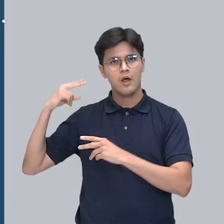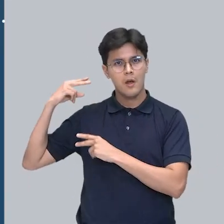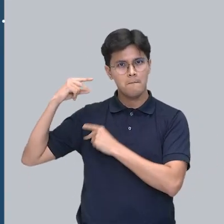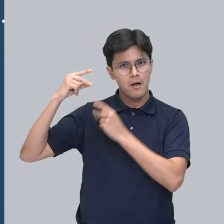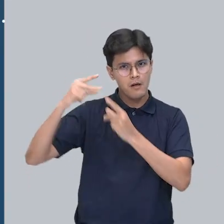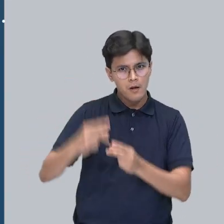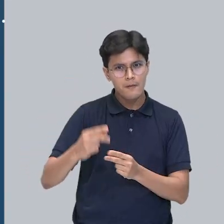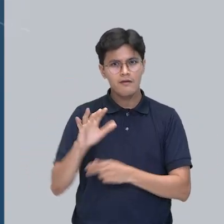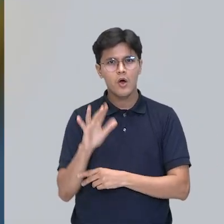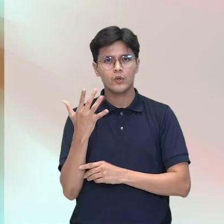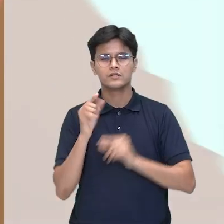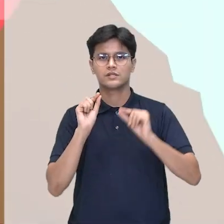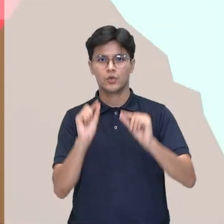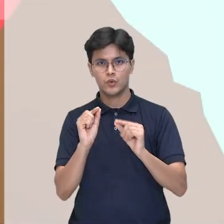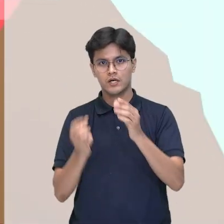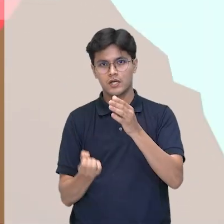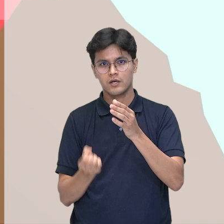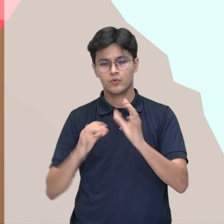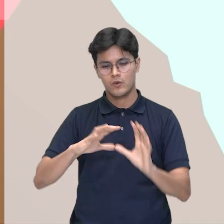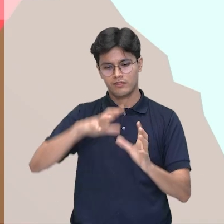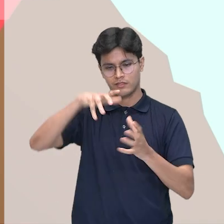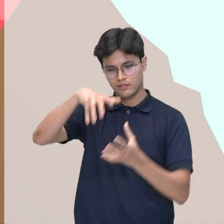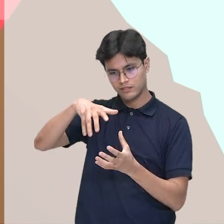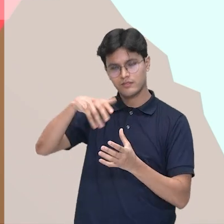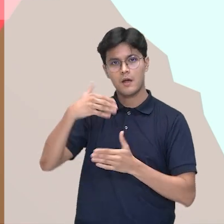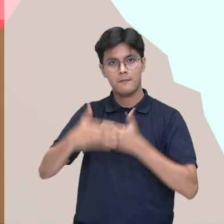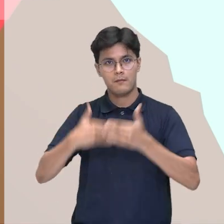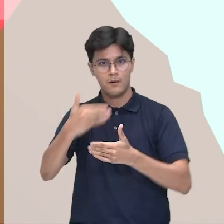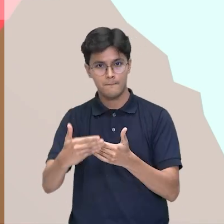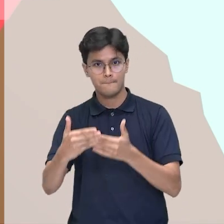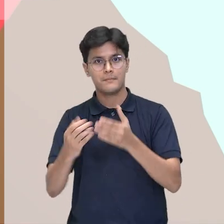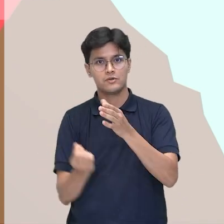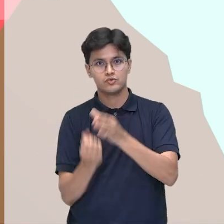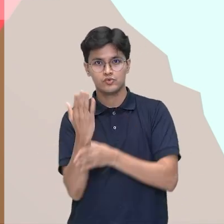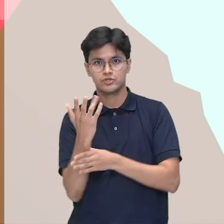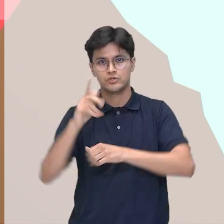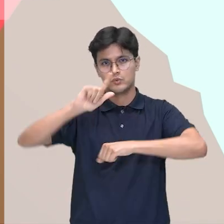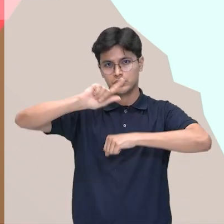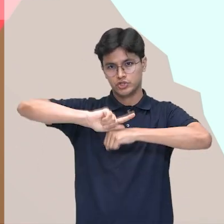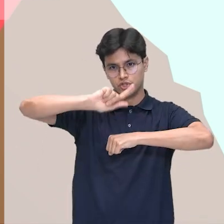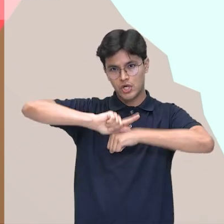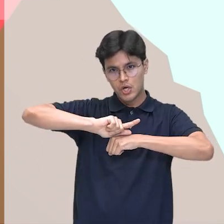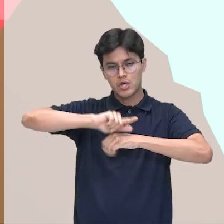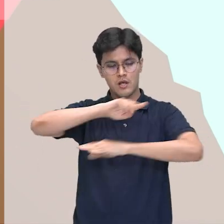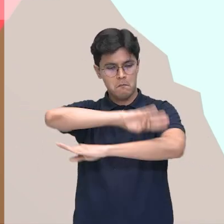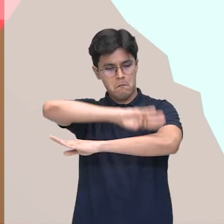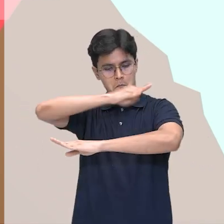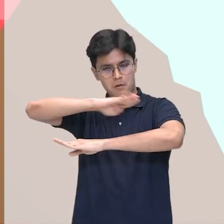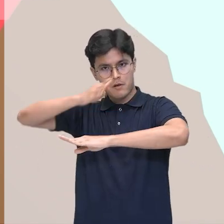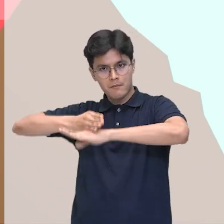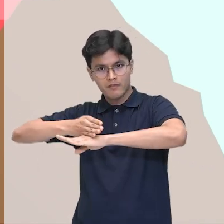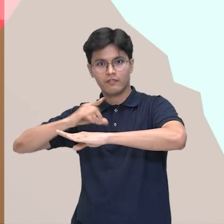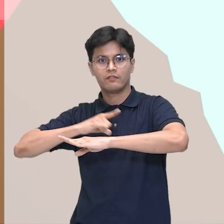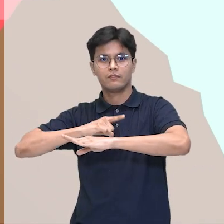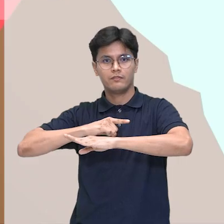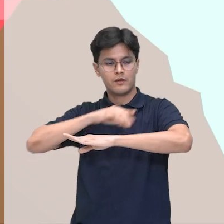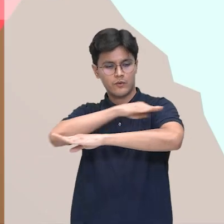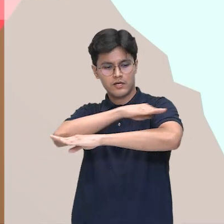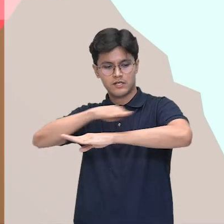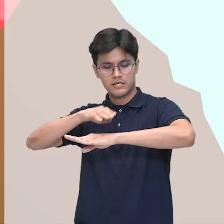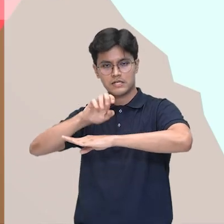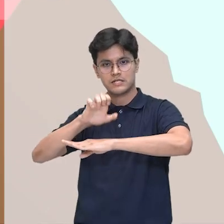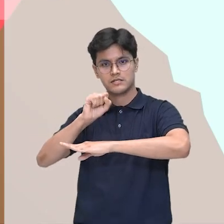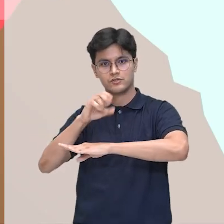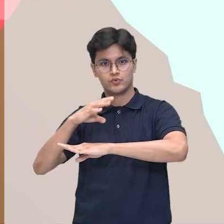do planeta Terra e, com o passar do tempo, foram surgindo suas formações geológicas, sendo os escudos cristalinos a primeira formação geológica a